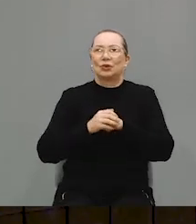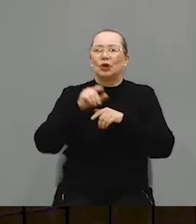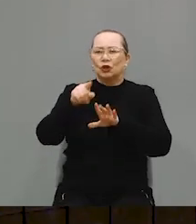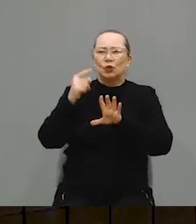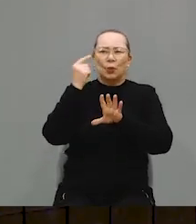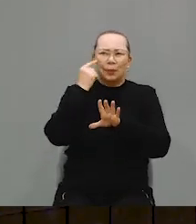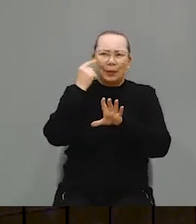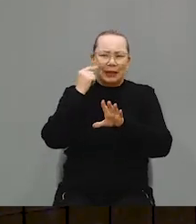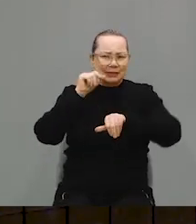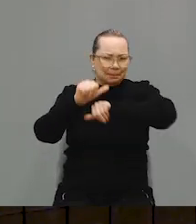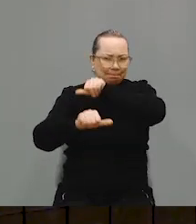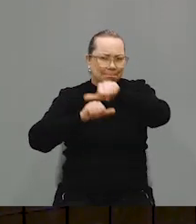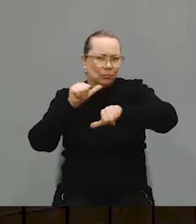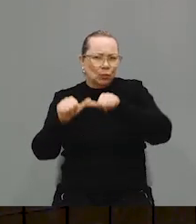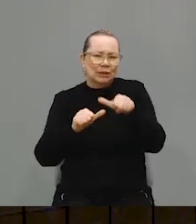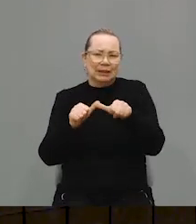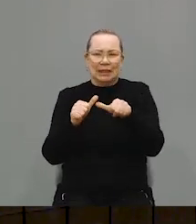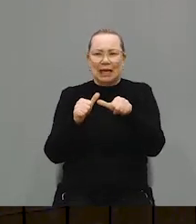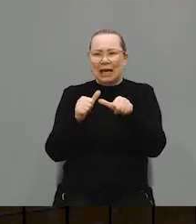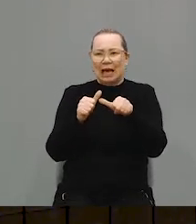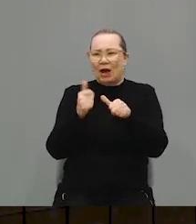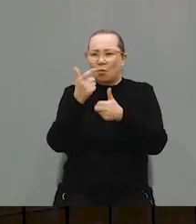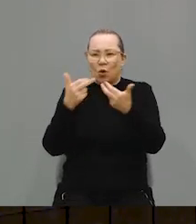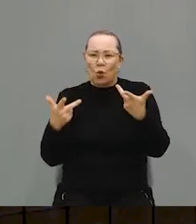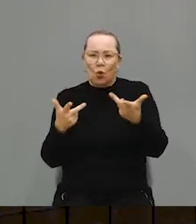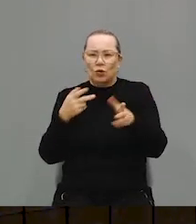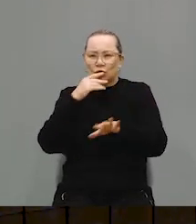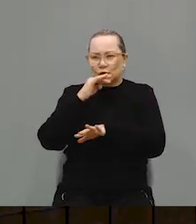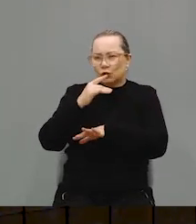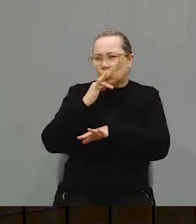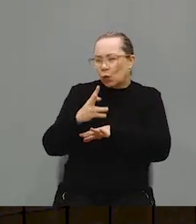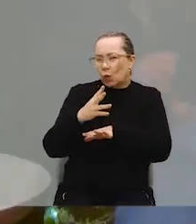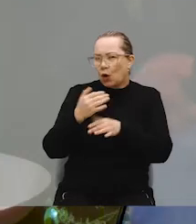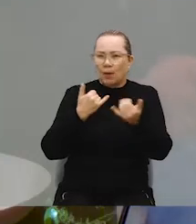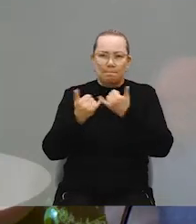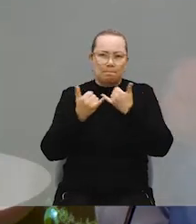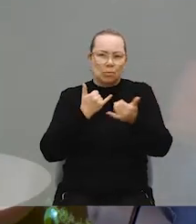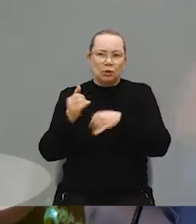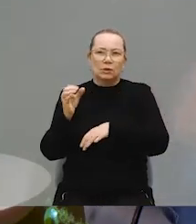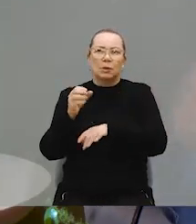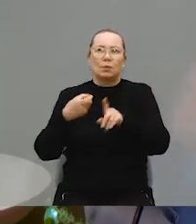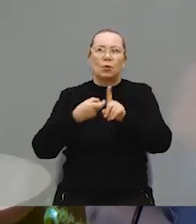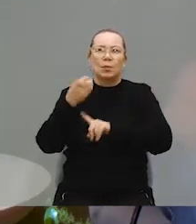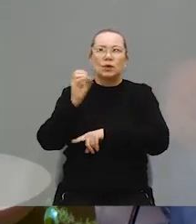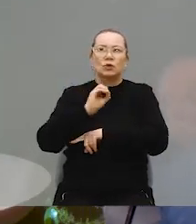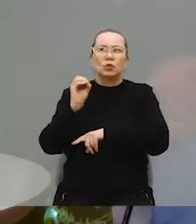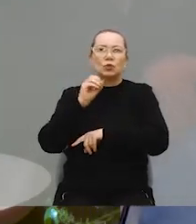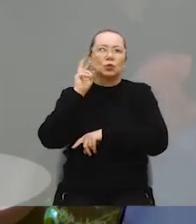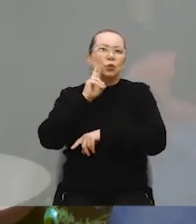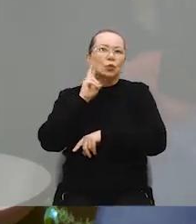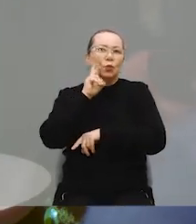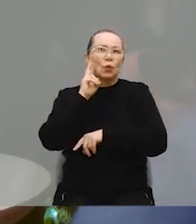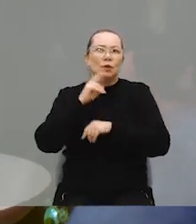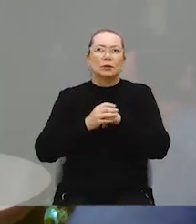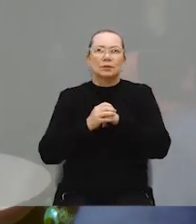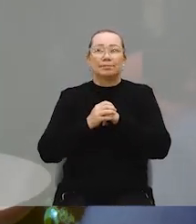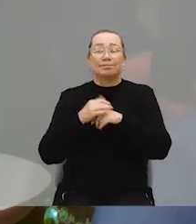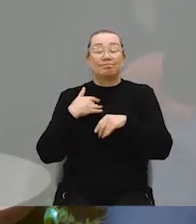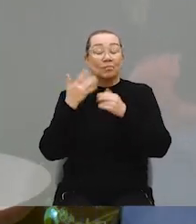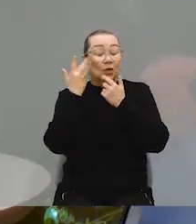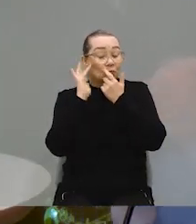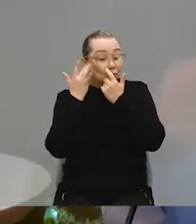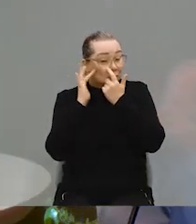cogitas mais variações de traçados, Hernani, como foi o exemplo do Outubro Rosa? Não sei, porque isso tem